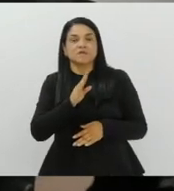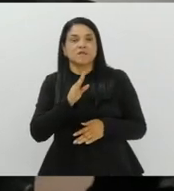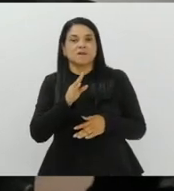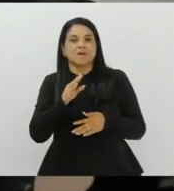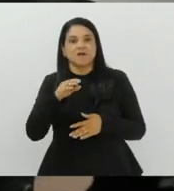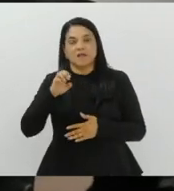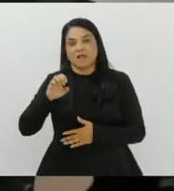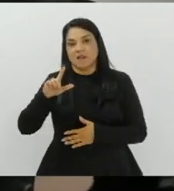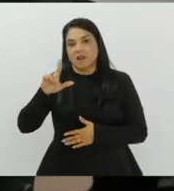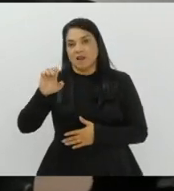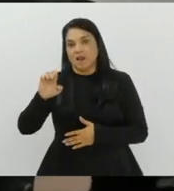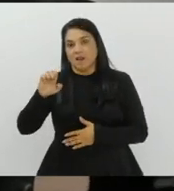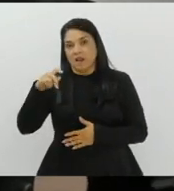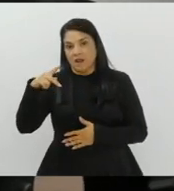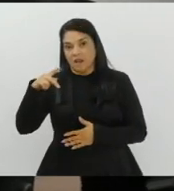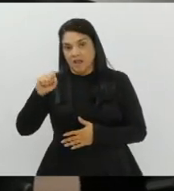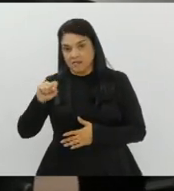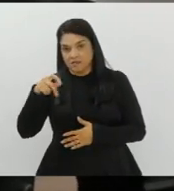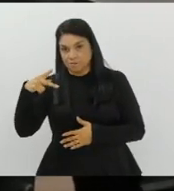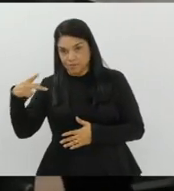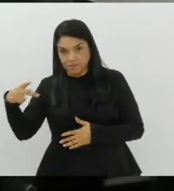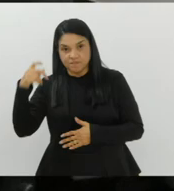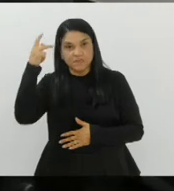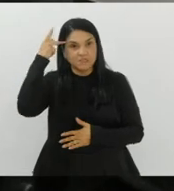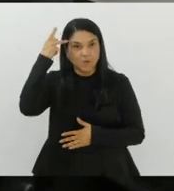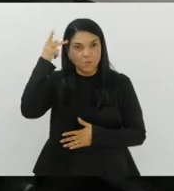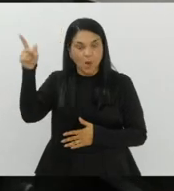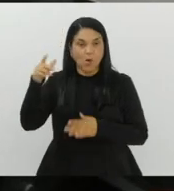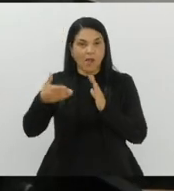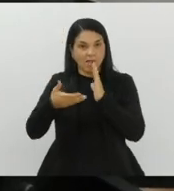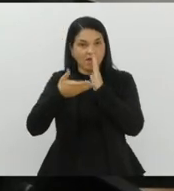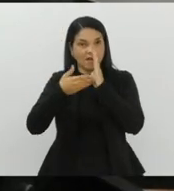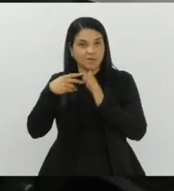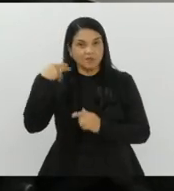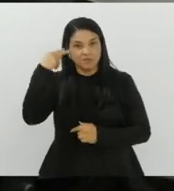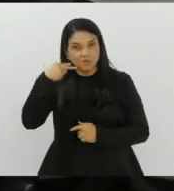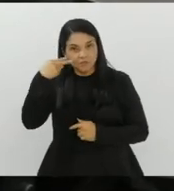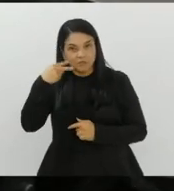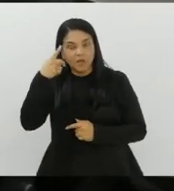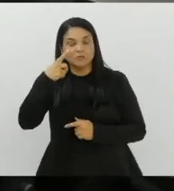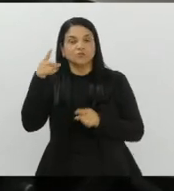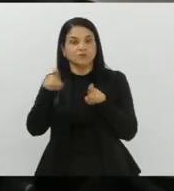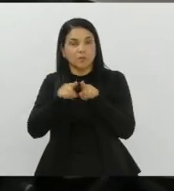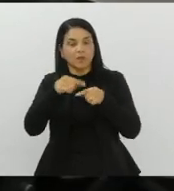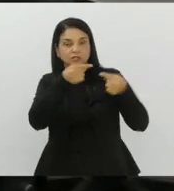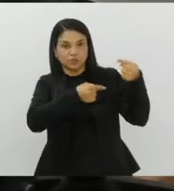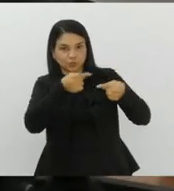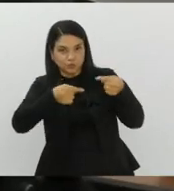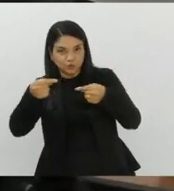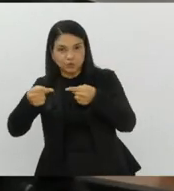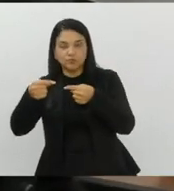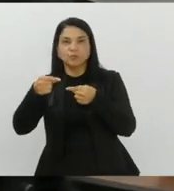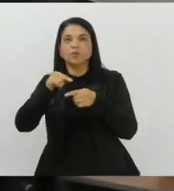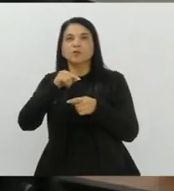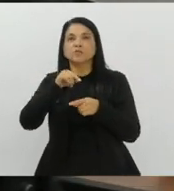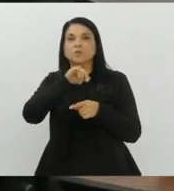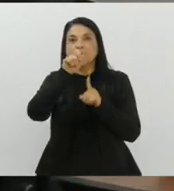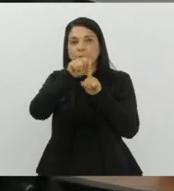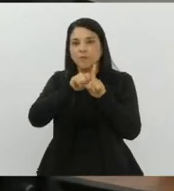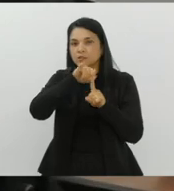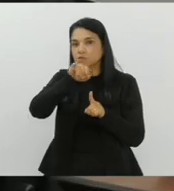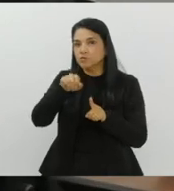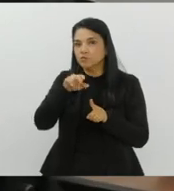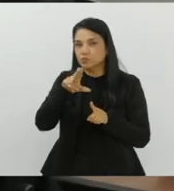que é de onde eu venho, está discutindo isto. A Câmara dos Deputados está discutindo isso. Recentemente, em junho, se não me engano, houve uma